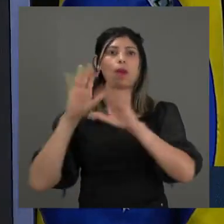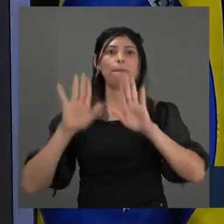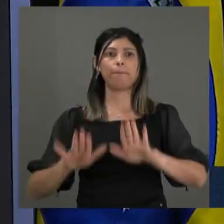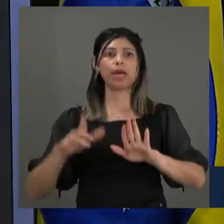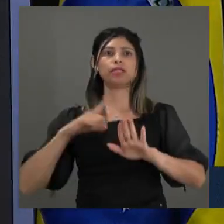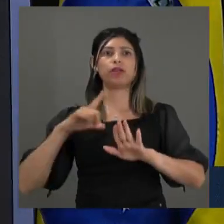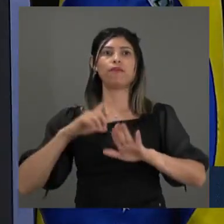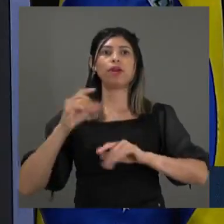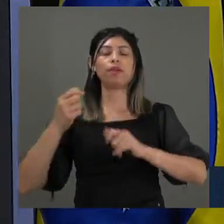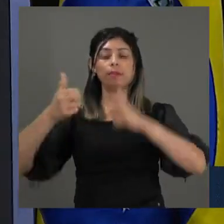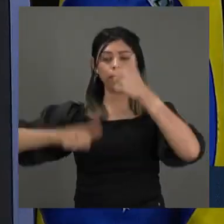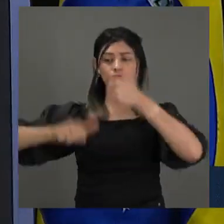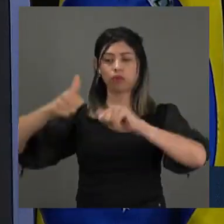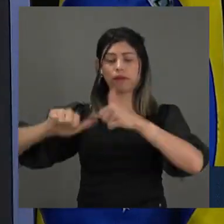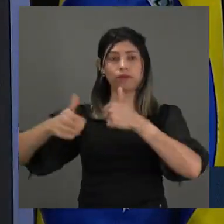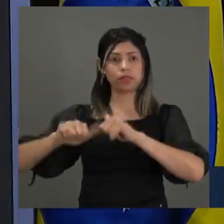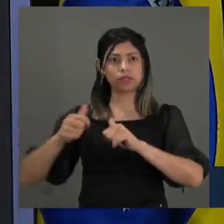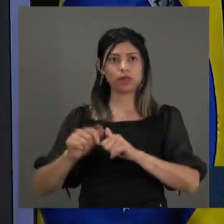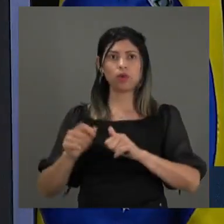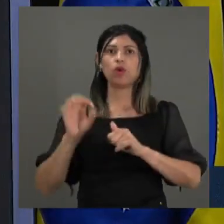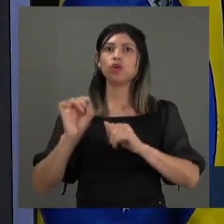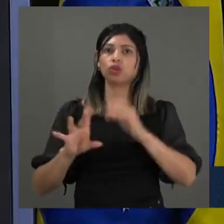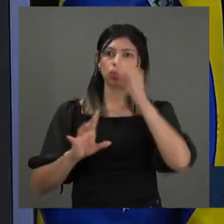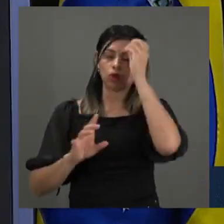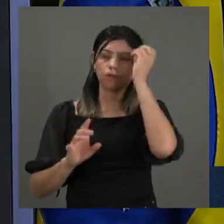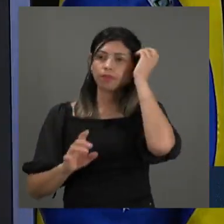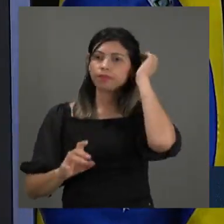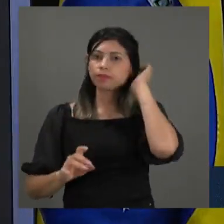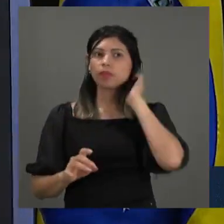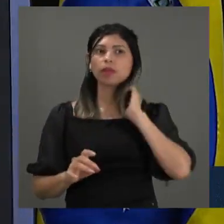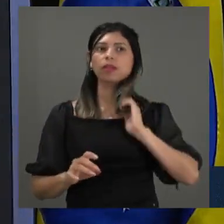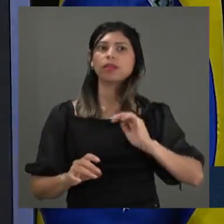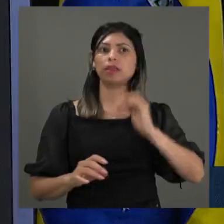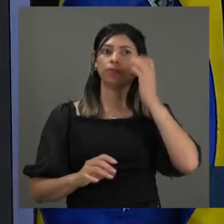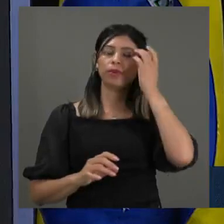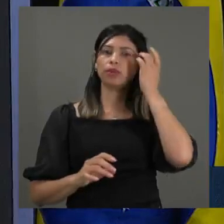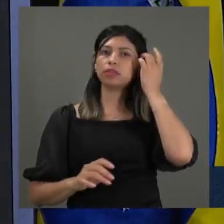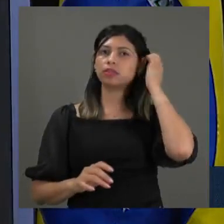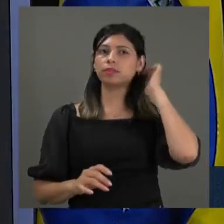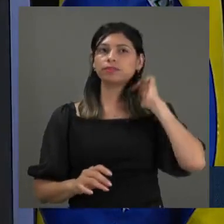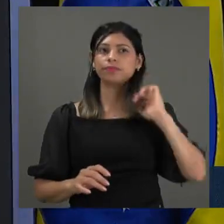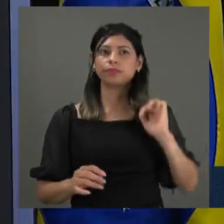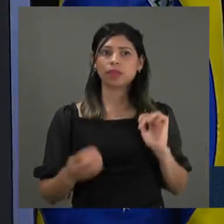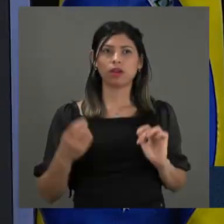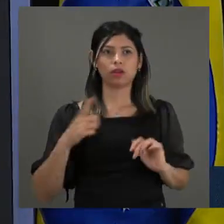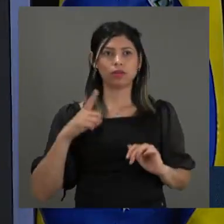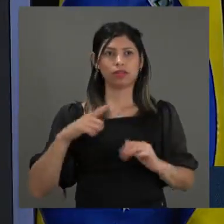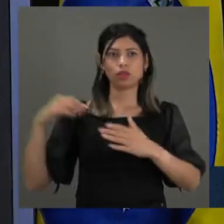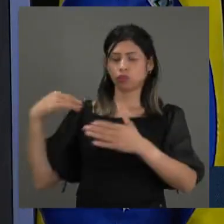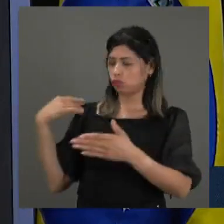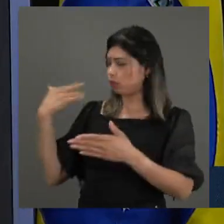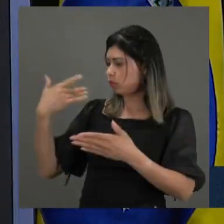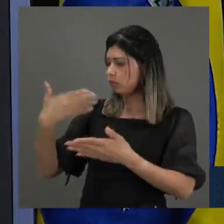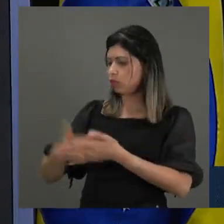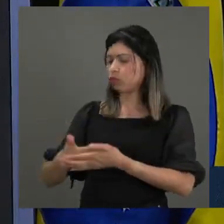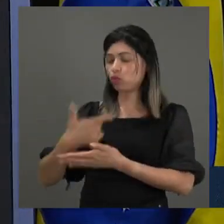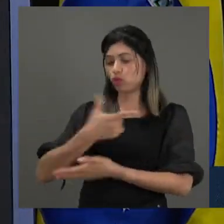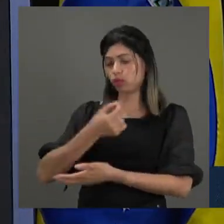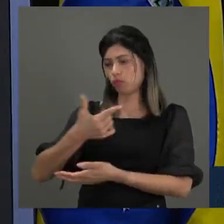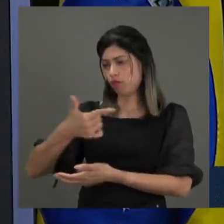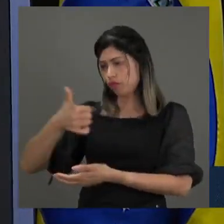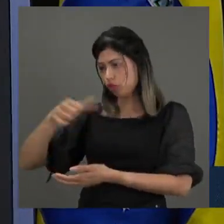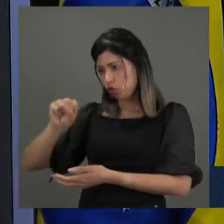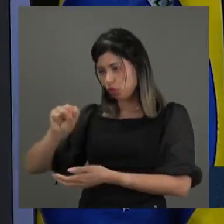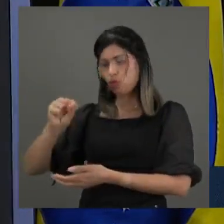em avaliação e somente entrará em operação no longínquo 2028, já em um novo